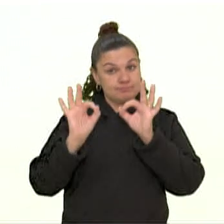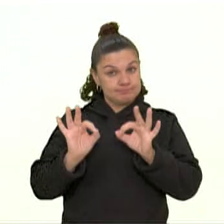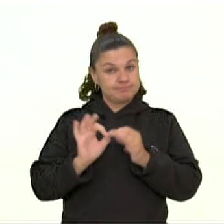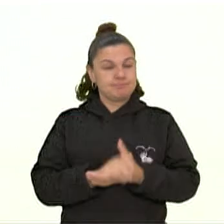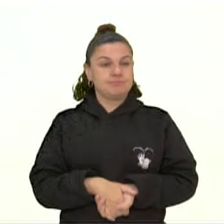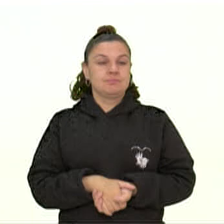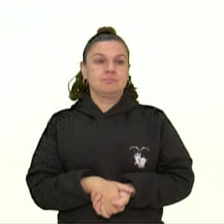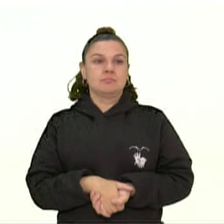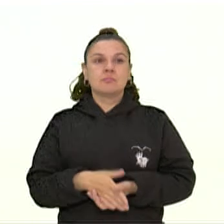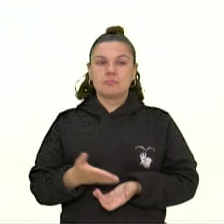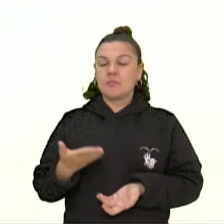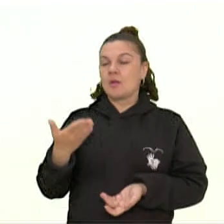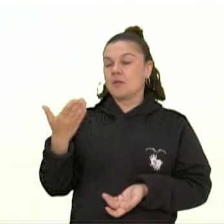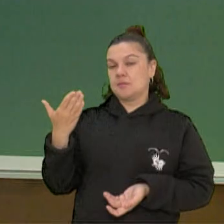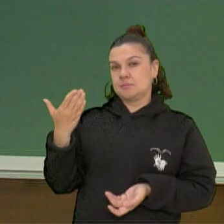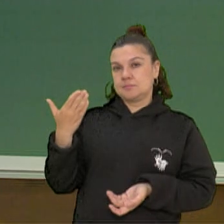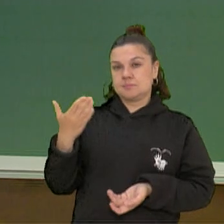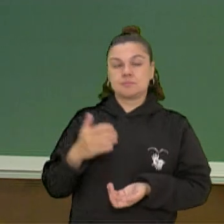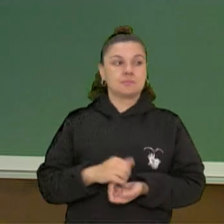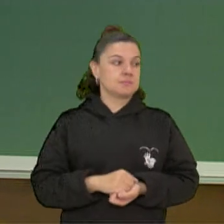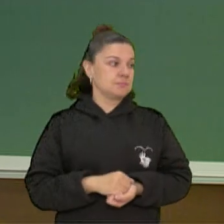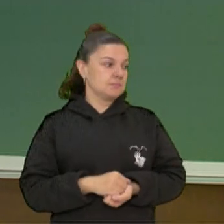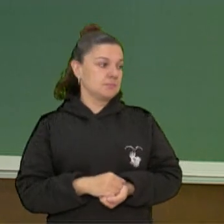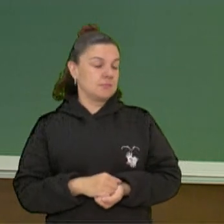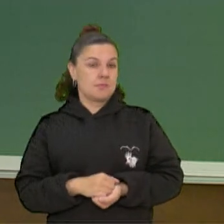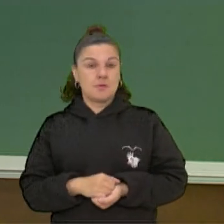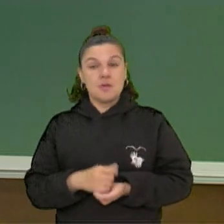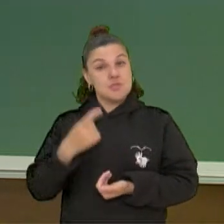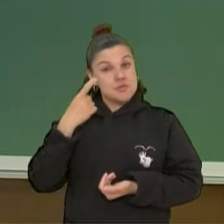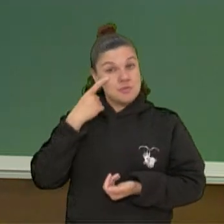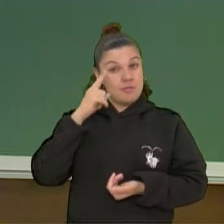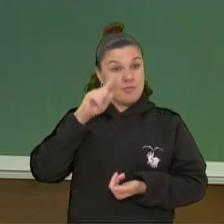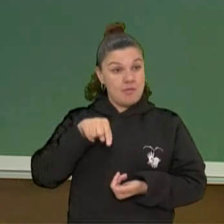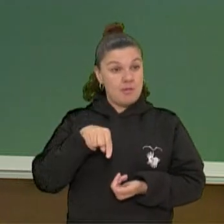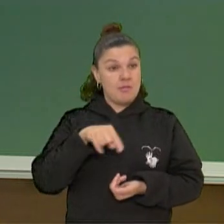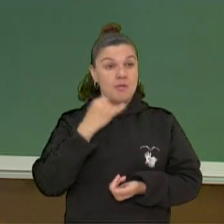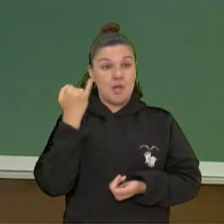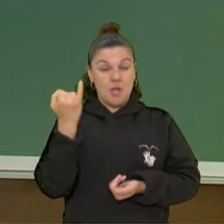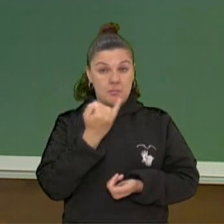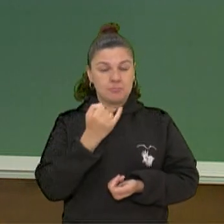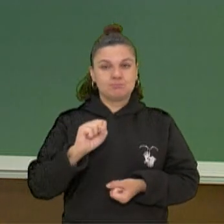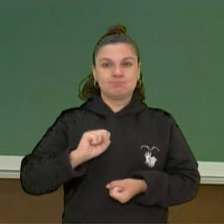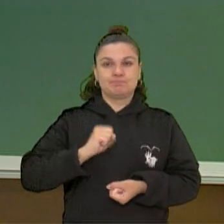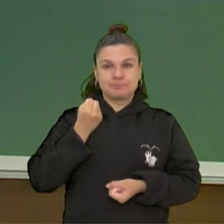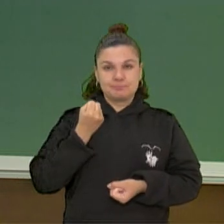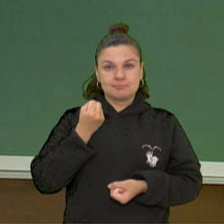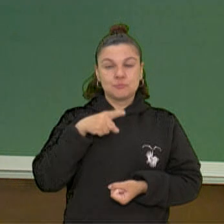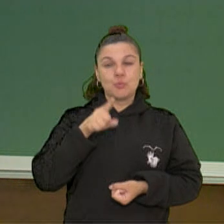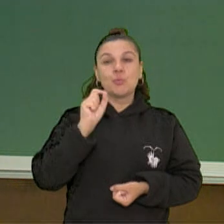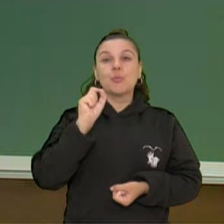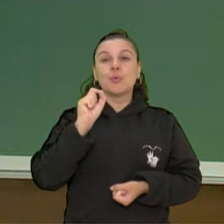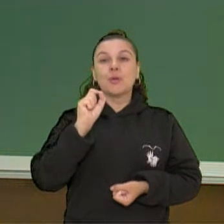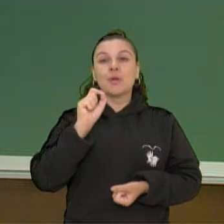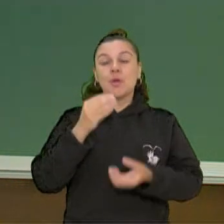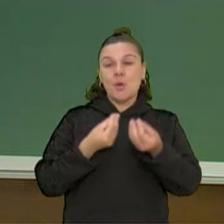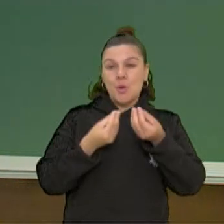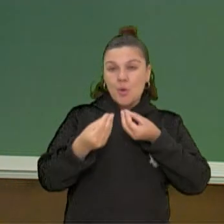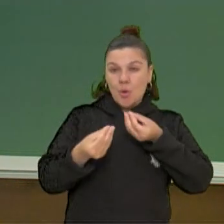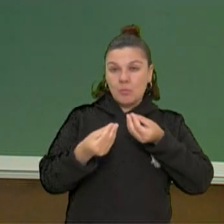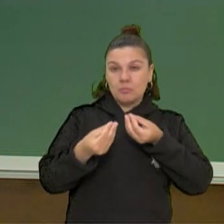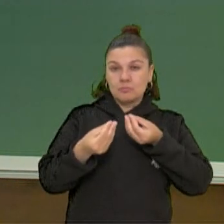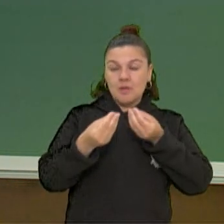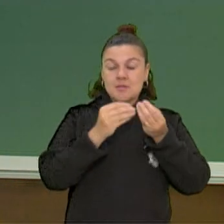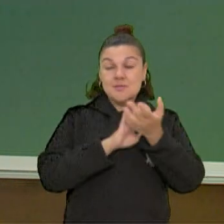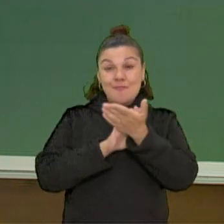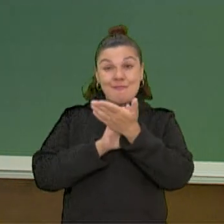2016. Aqui a gente vai ver isso também, outra questão importante que afeta os refugiados, é a forma como eles se